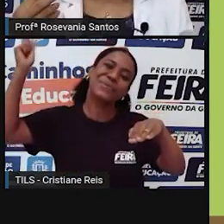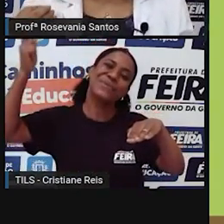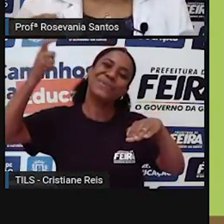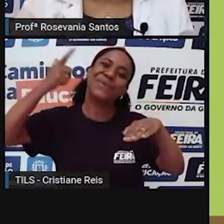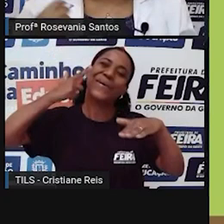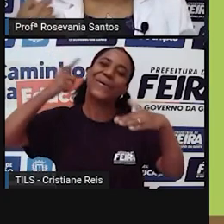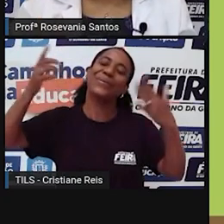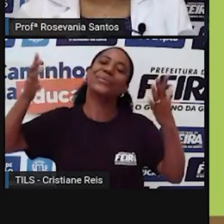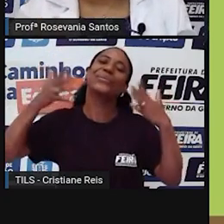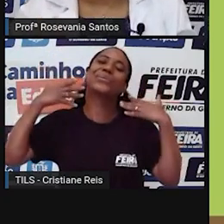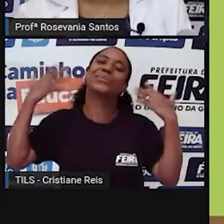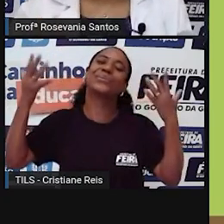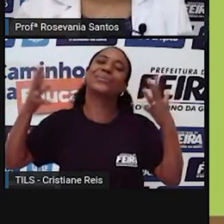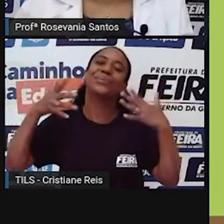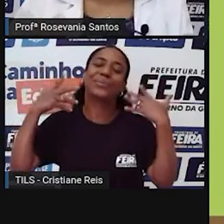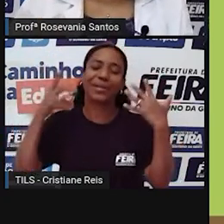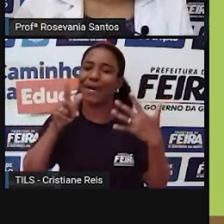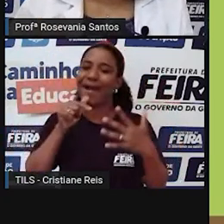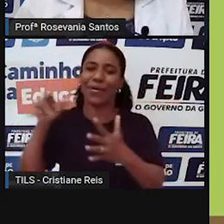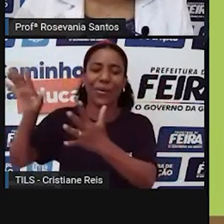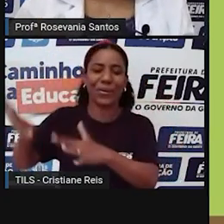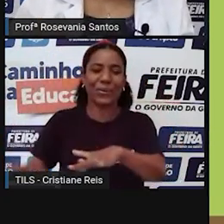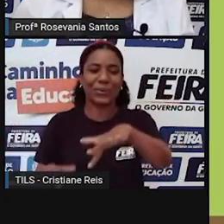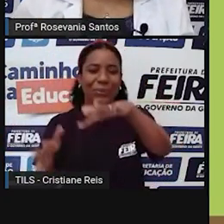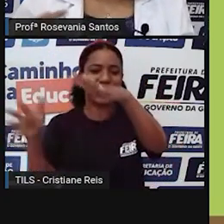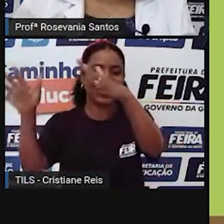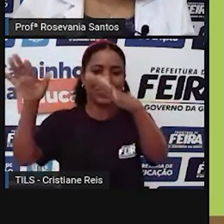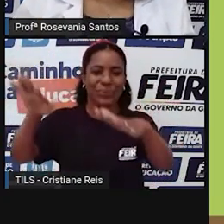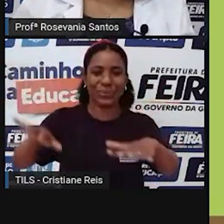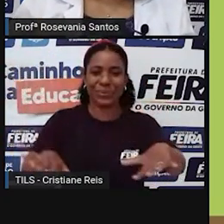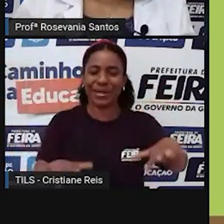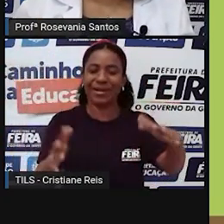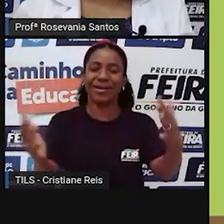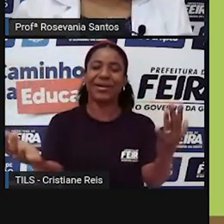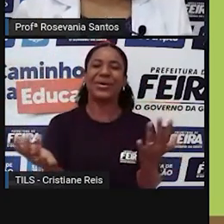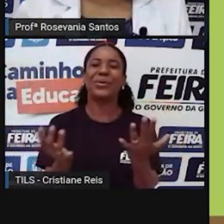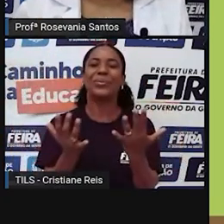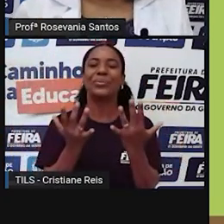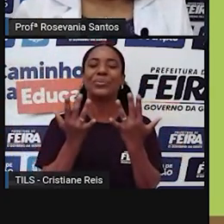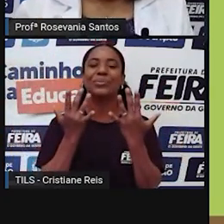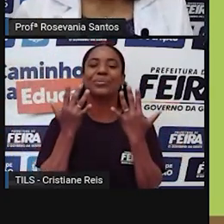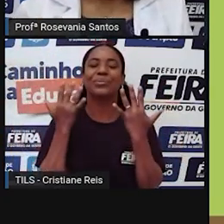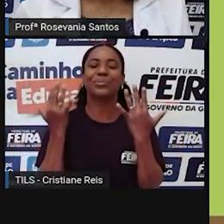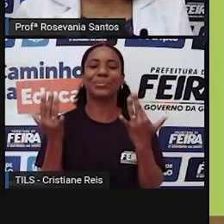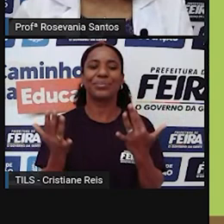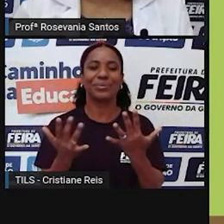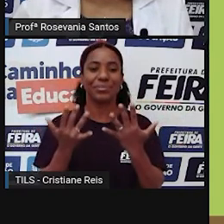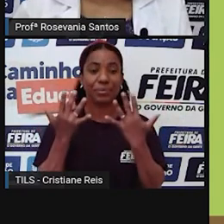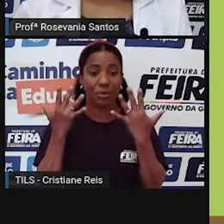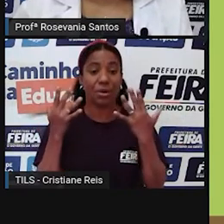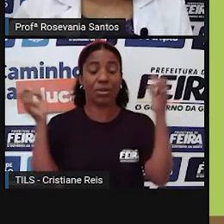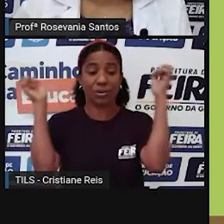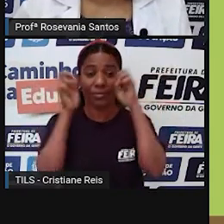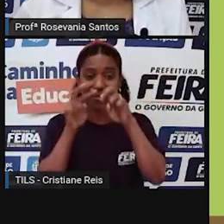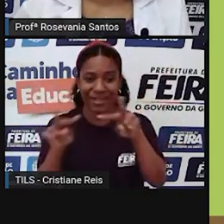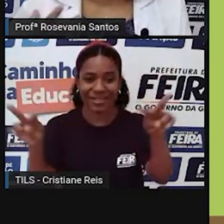sentir, aquela brisa, né, que vem da praia. Então, as paisagens, elas têm essa questão, ela é composta de